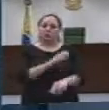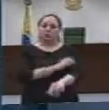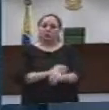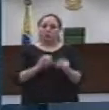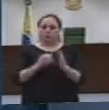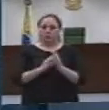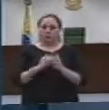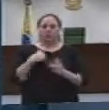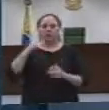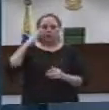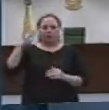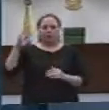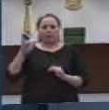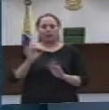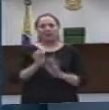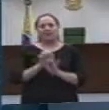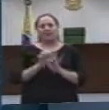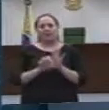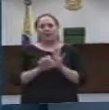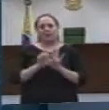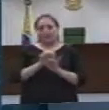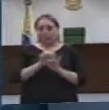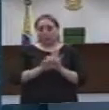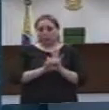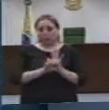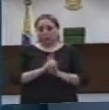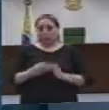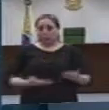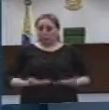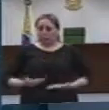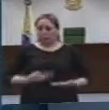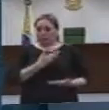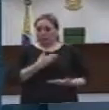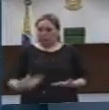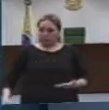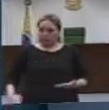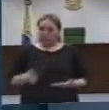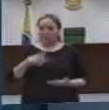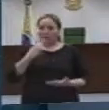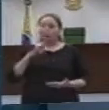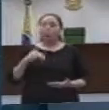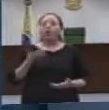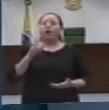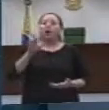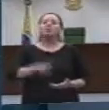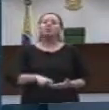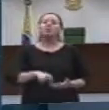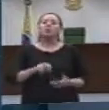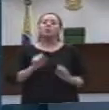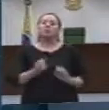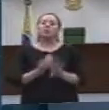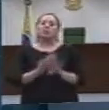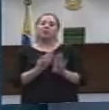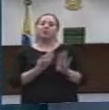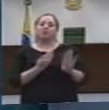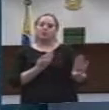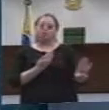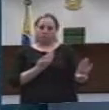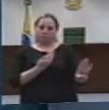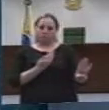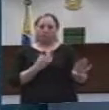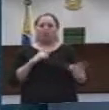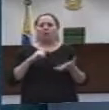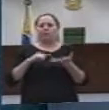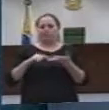estatuto do servidor público Estabeleça Quais são as o que ele possa ser afastado na quase som